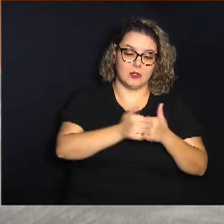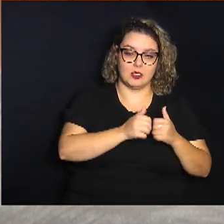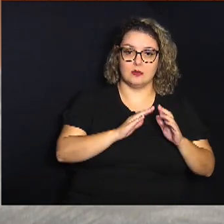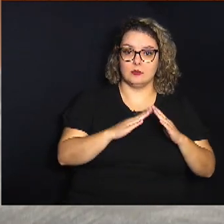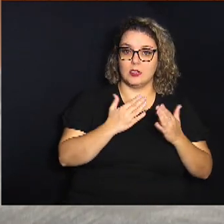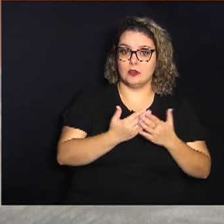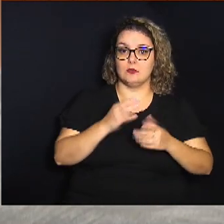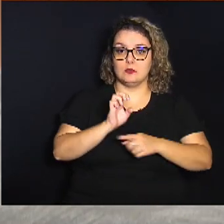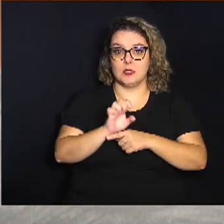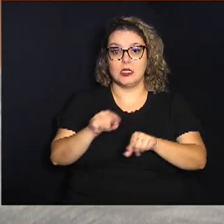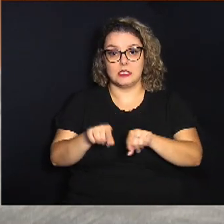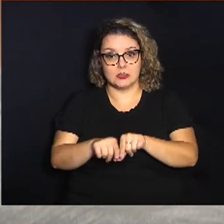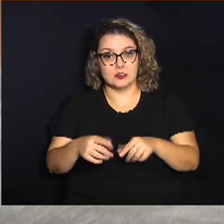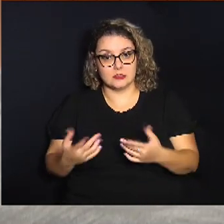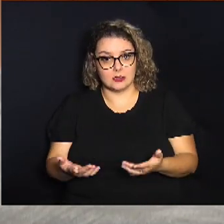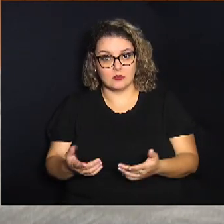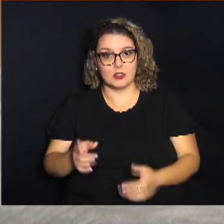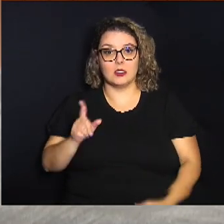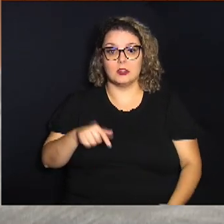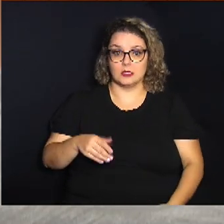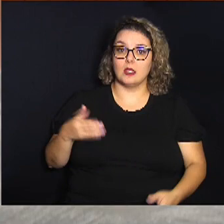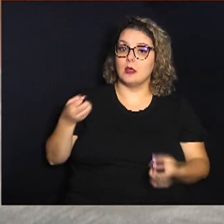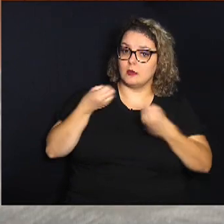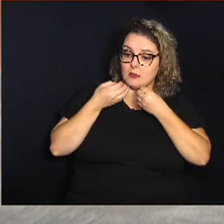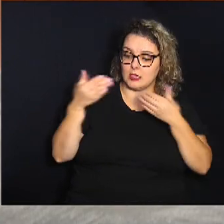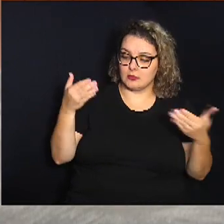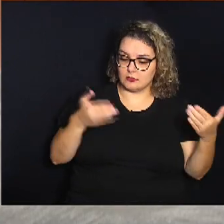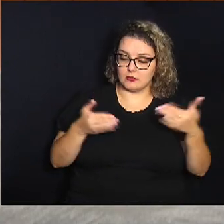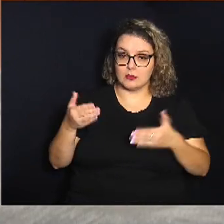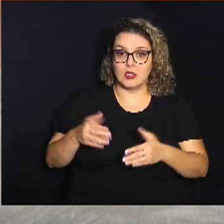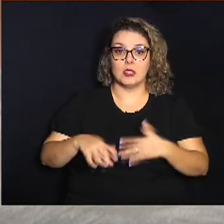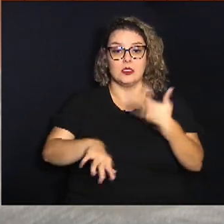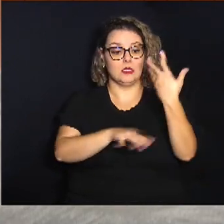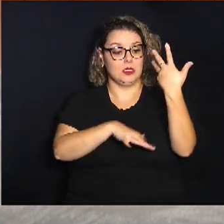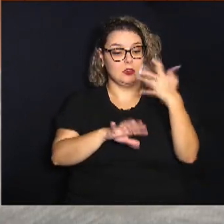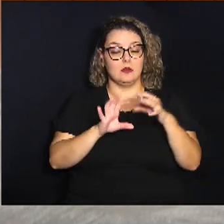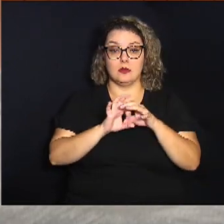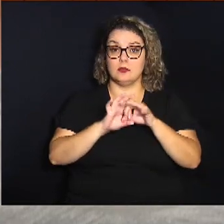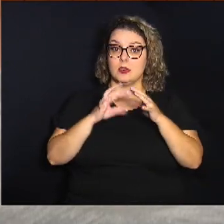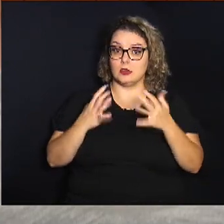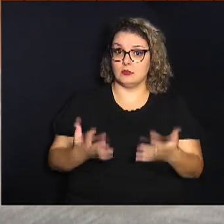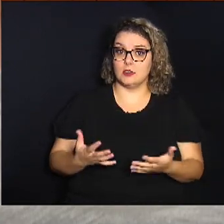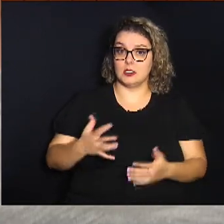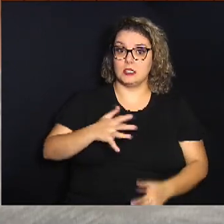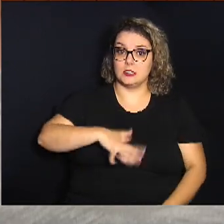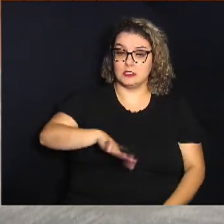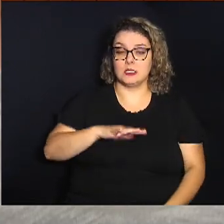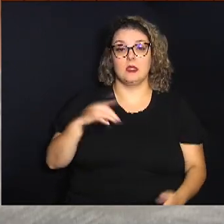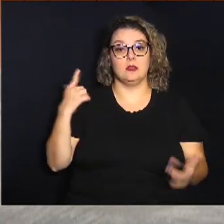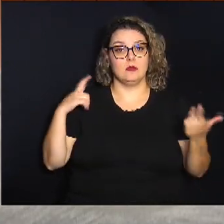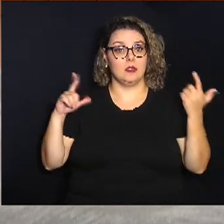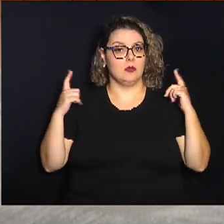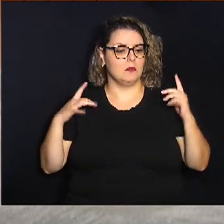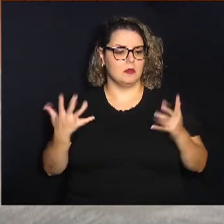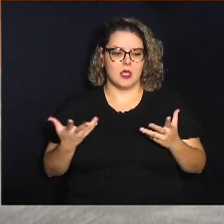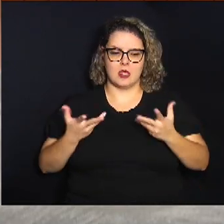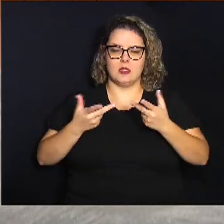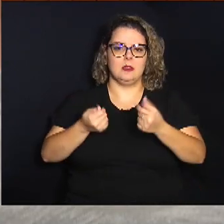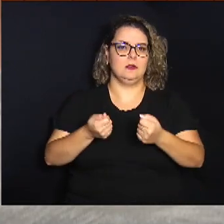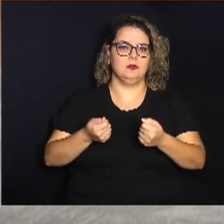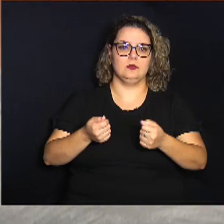estadual também, e é muito bem frequentada. E essa praça vai permitir essa área de lazer maravilhosa para